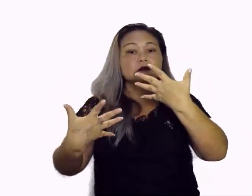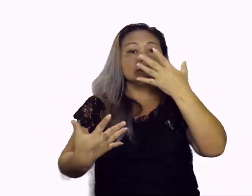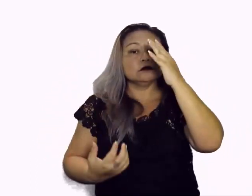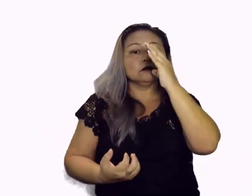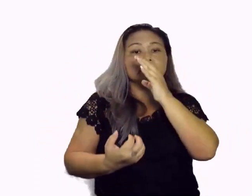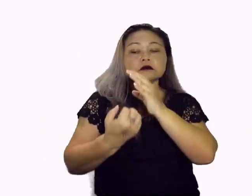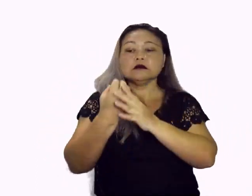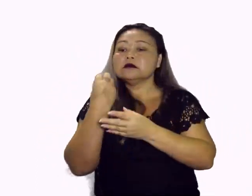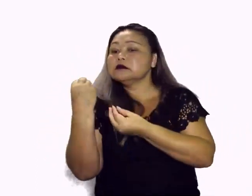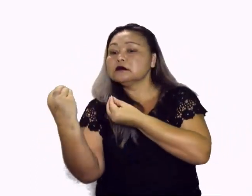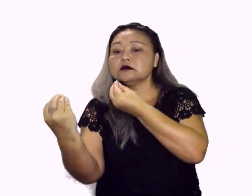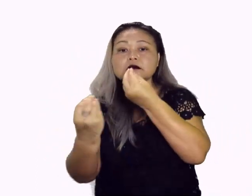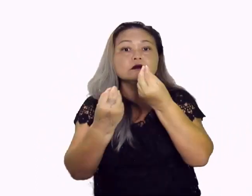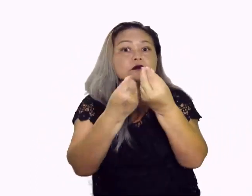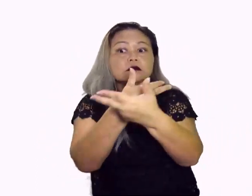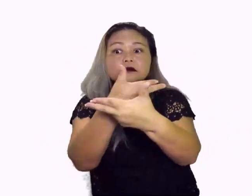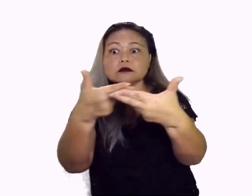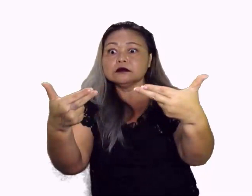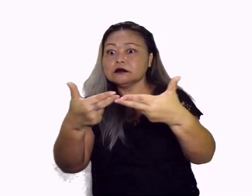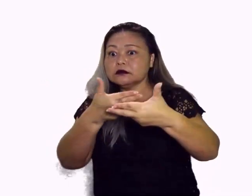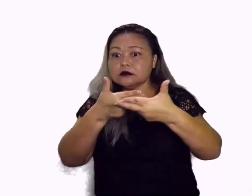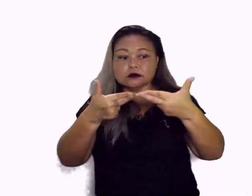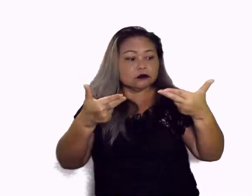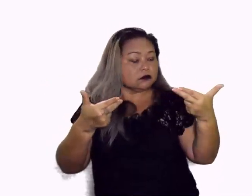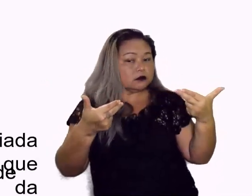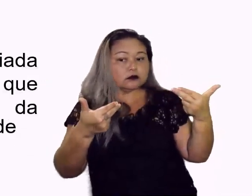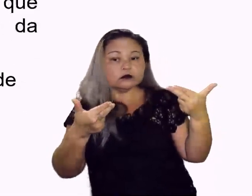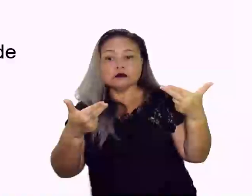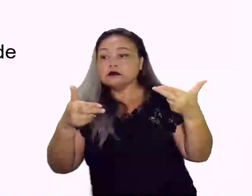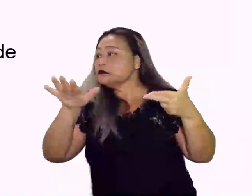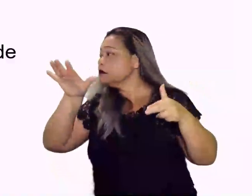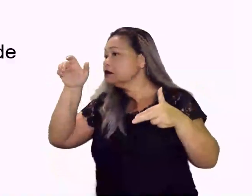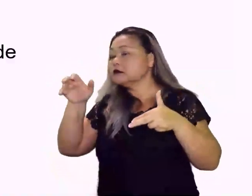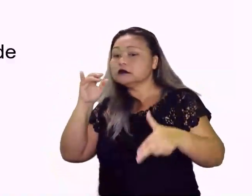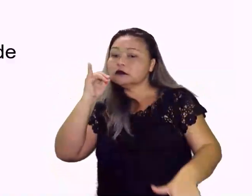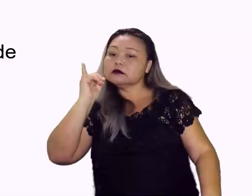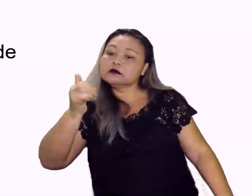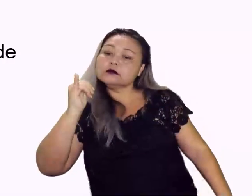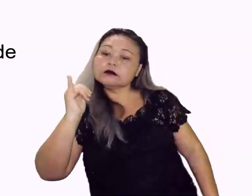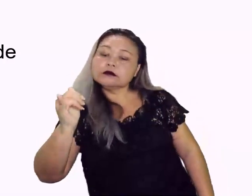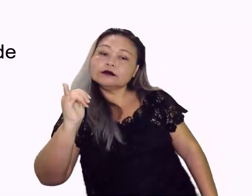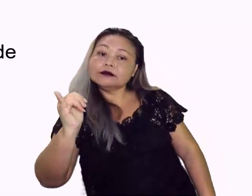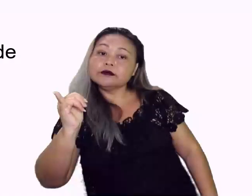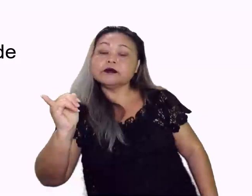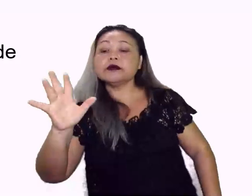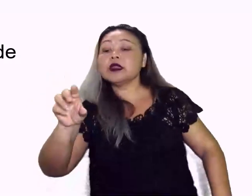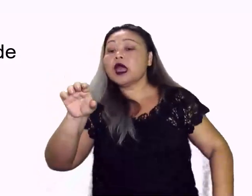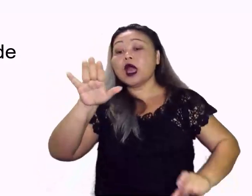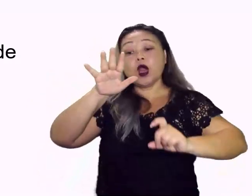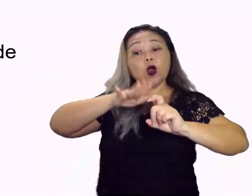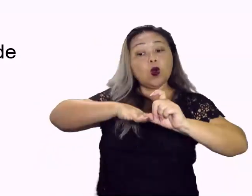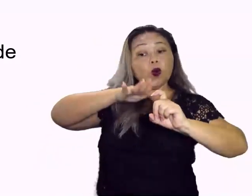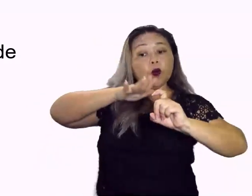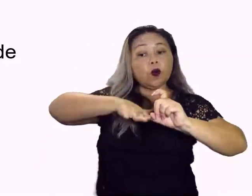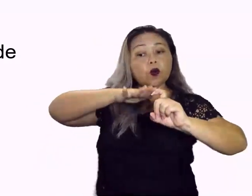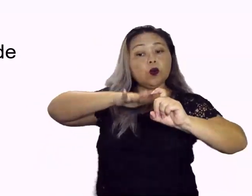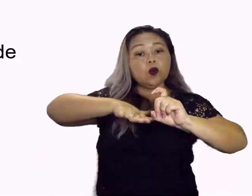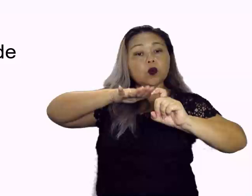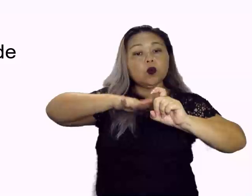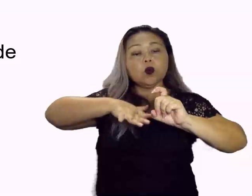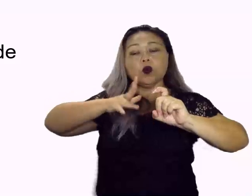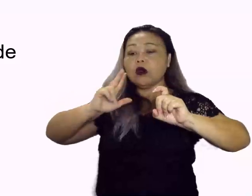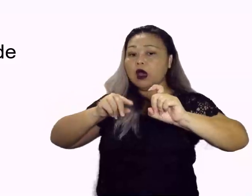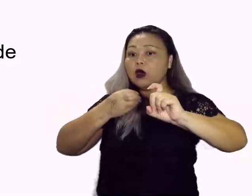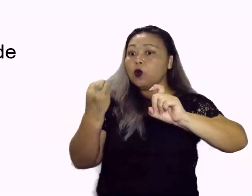a forma das coisas. É necessário alguém contar. O mito em si, ele vem em forma de uma